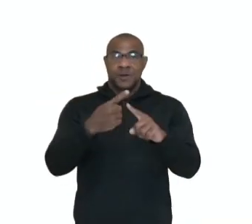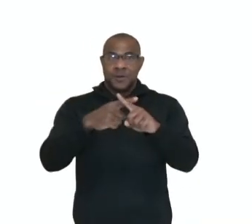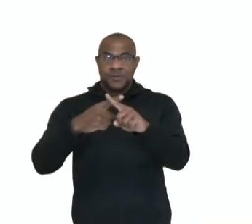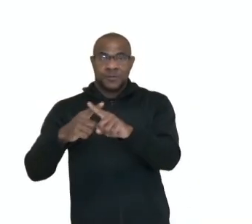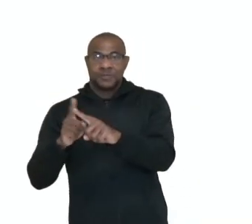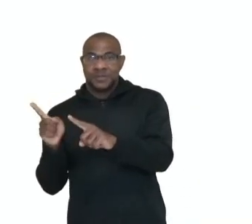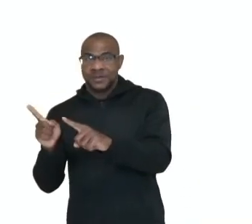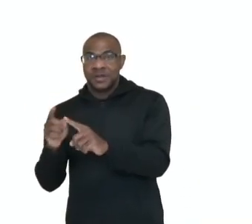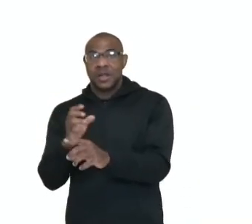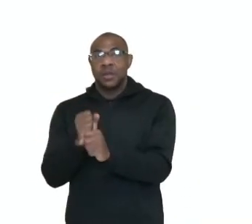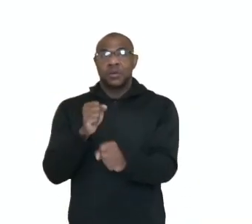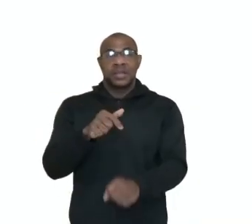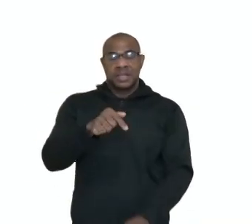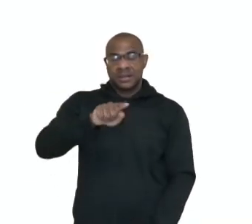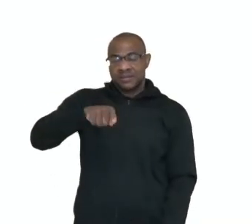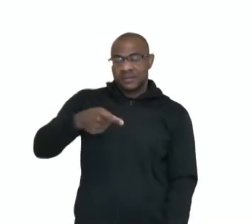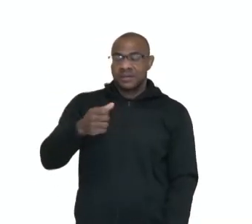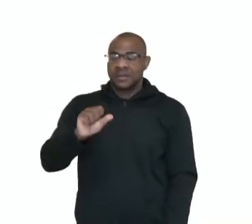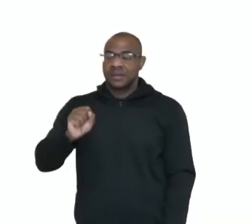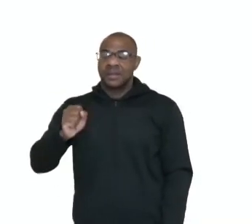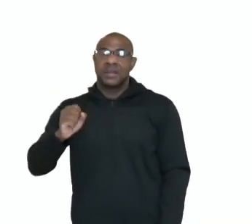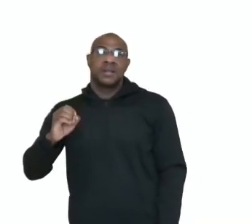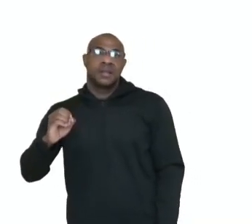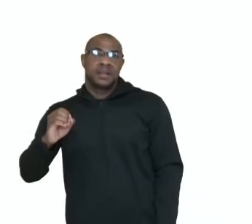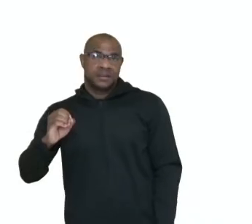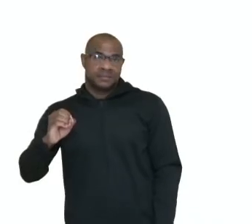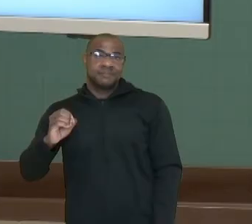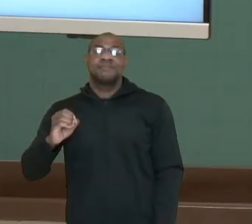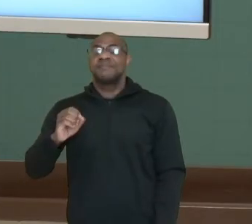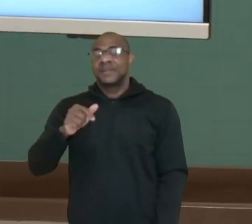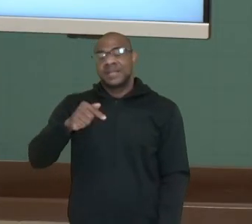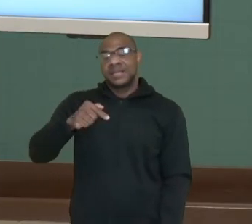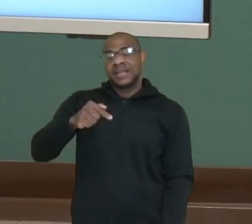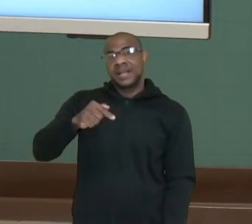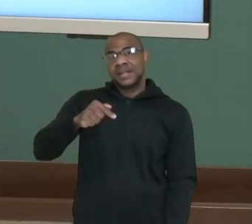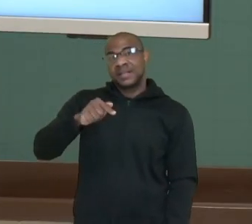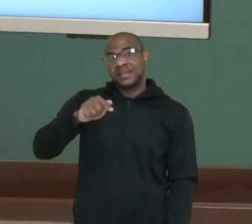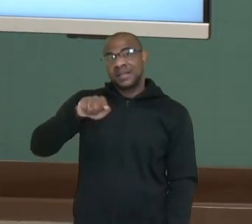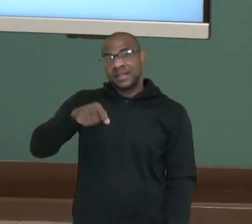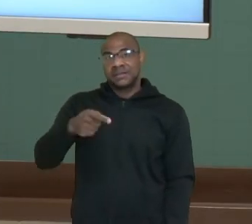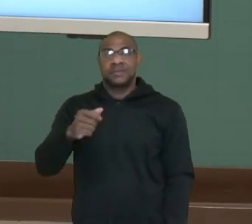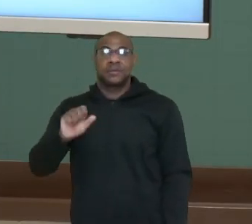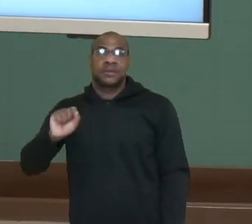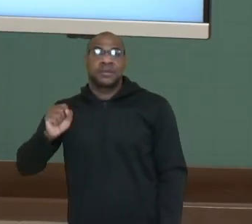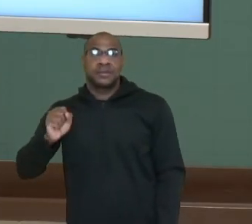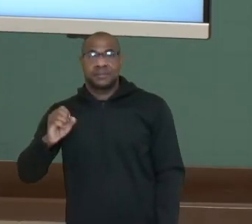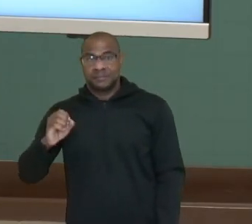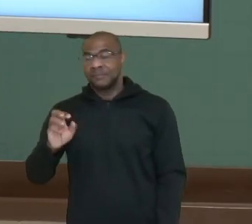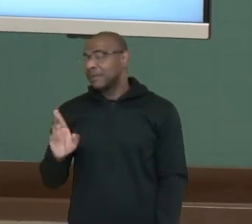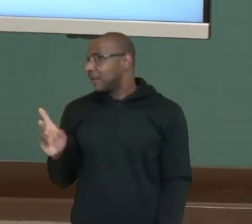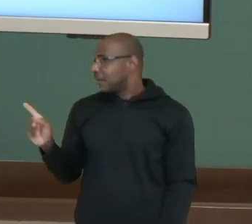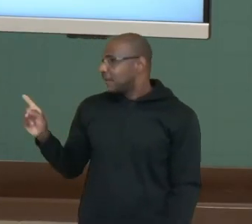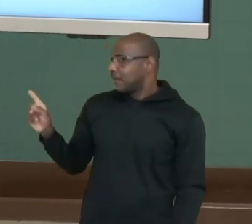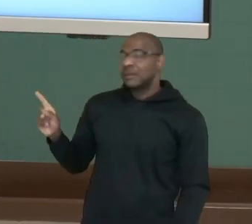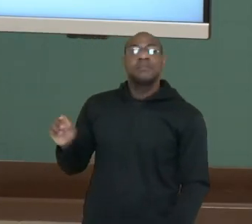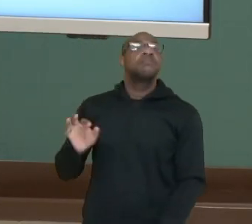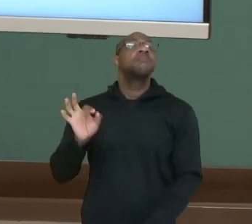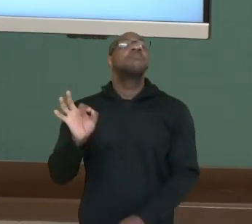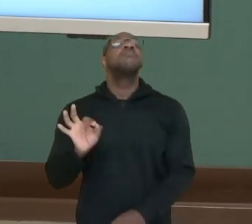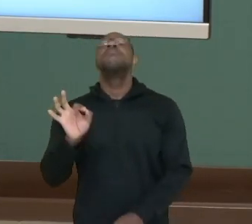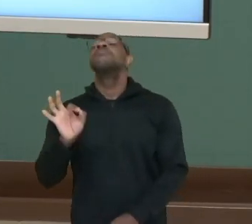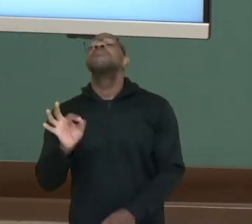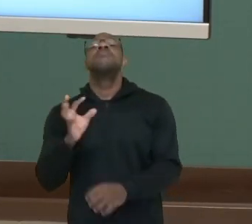multiplicação o lucro é de R$ 7,80, R$ 7,80, tudo bem? Qual é a porcentagem do